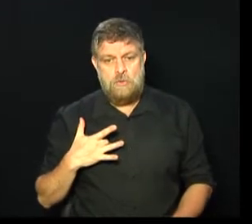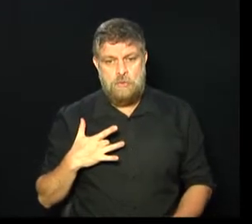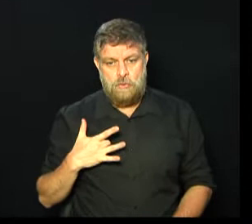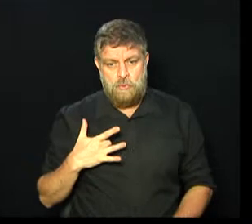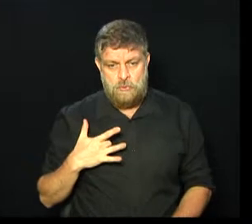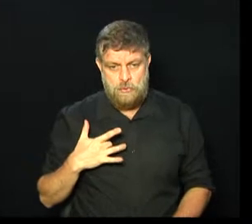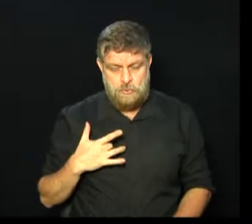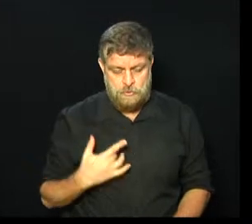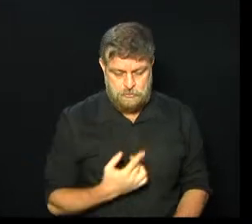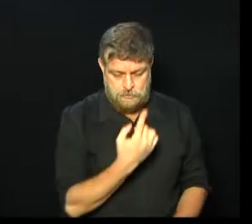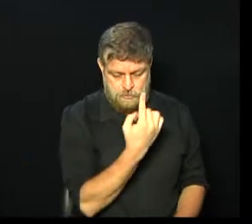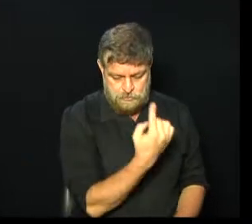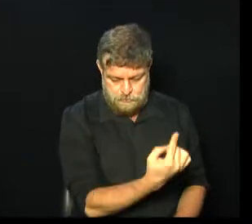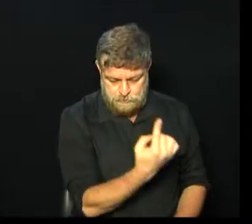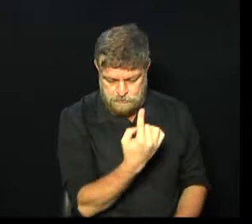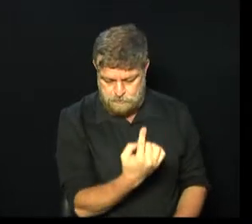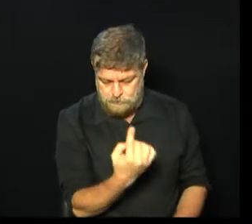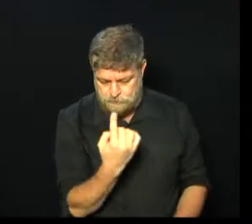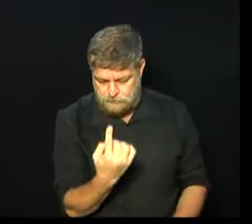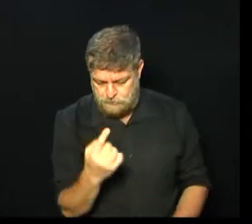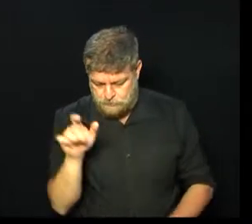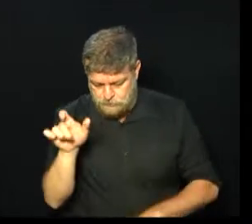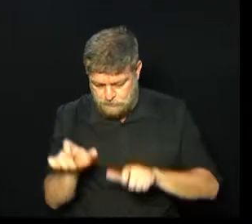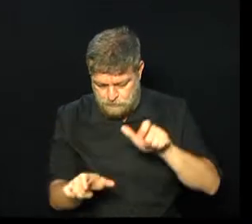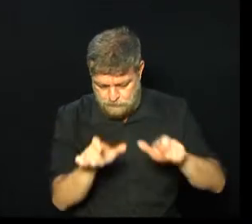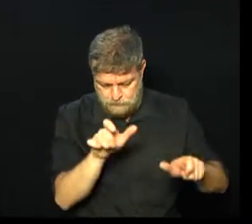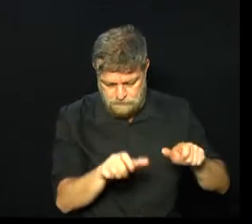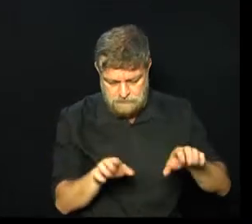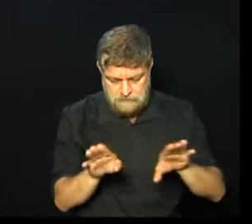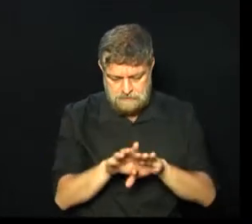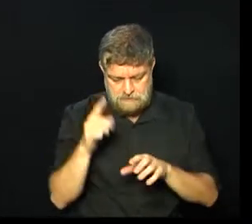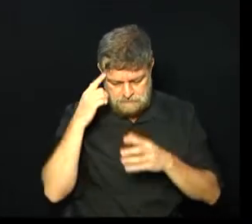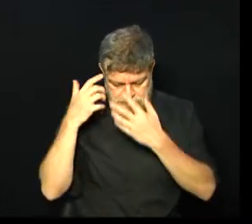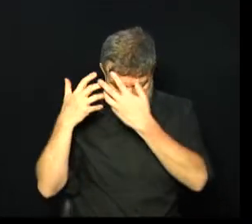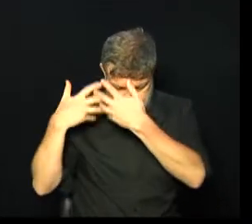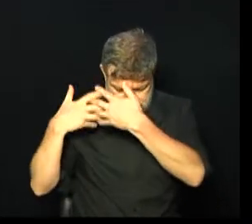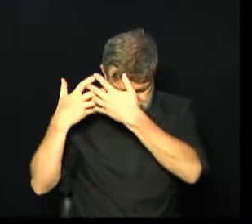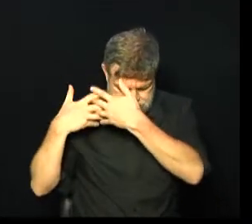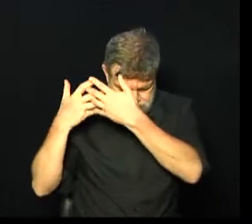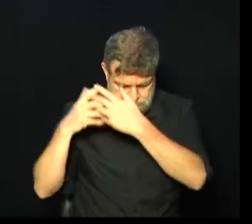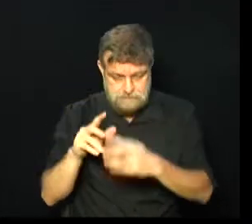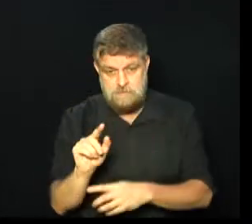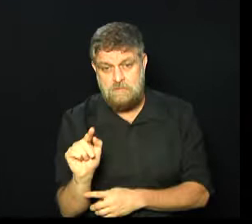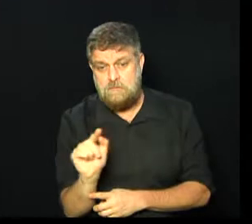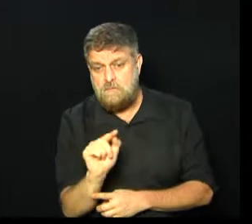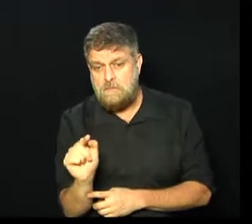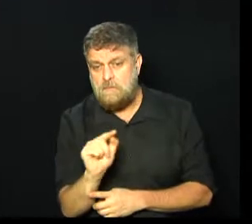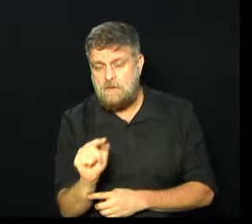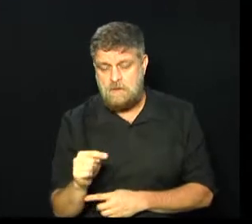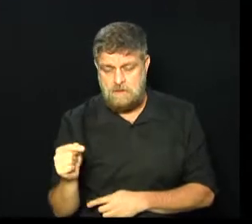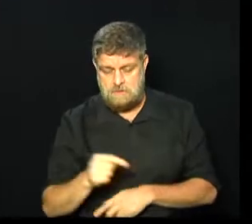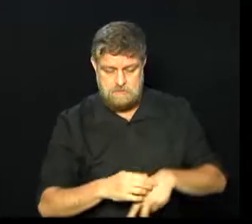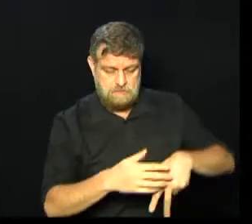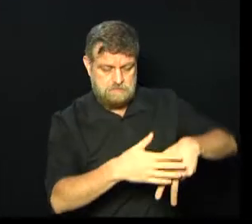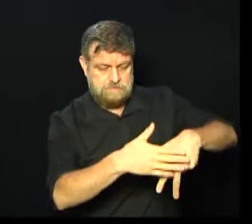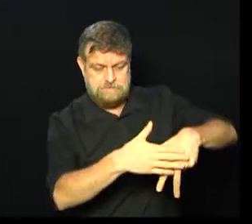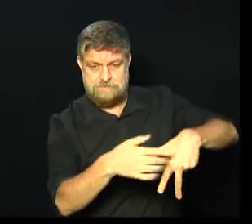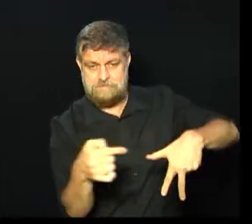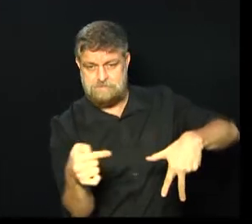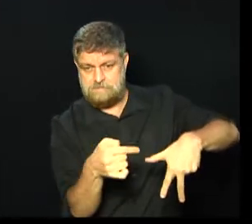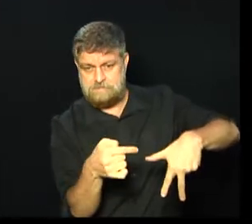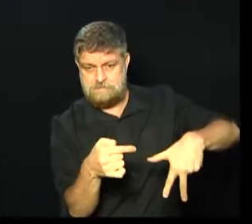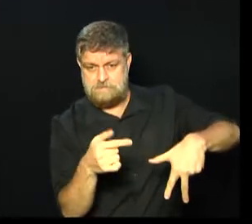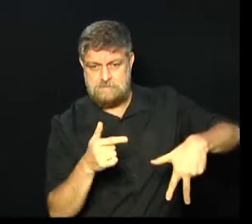de cada paciente. E uma outra é a reflexão da jornada do paciente. Jornada do paciente tem